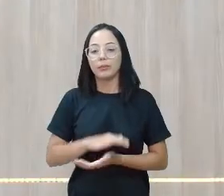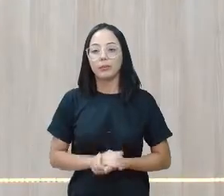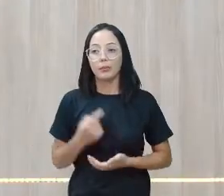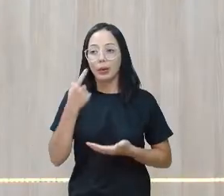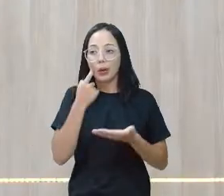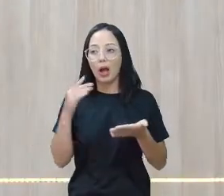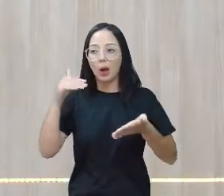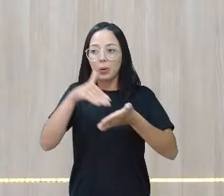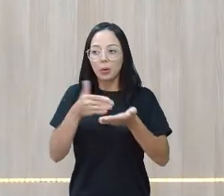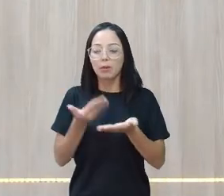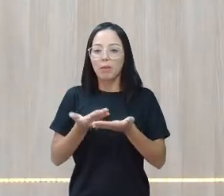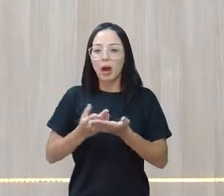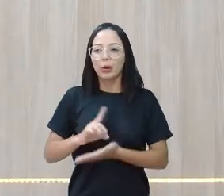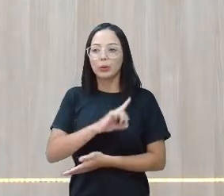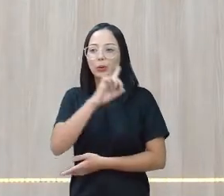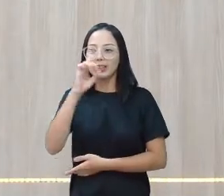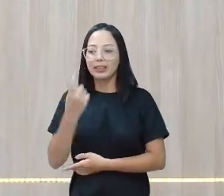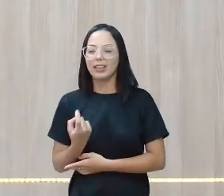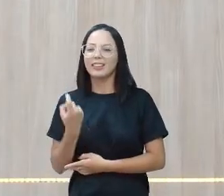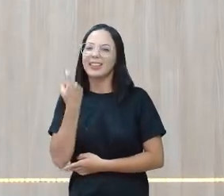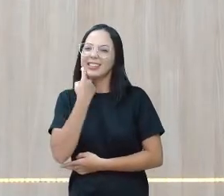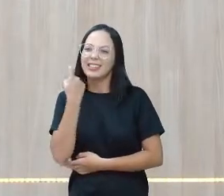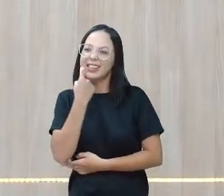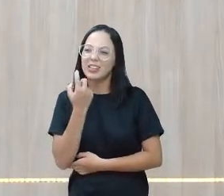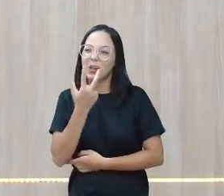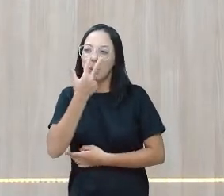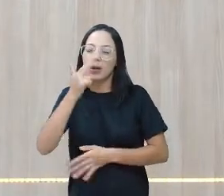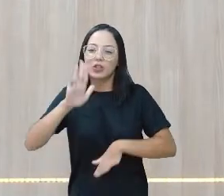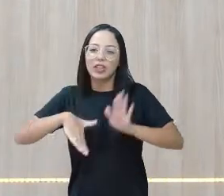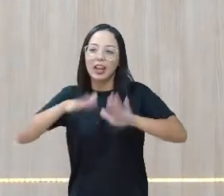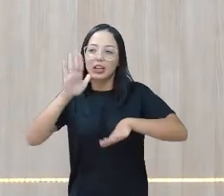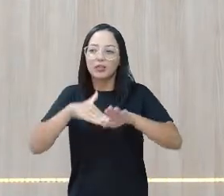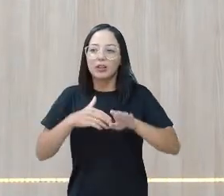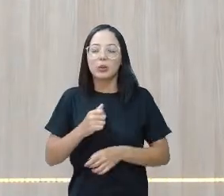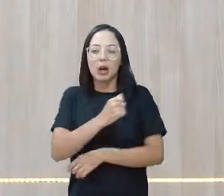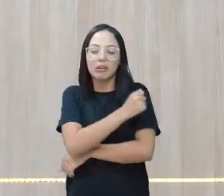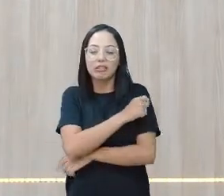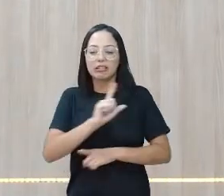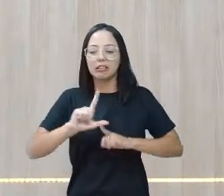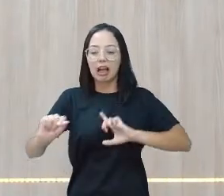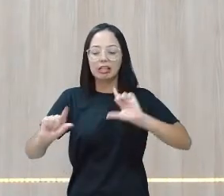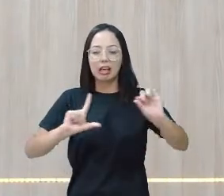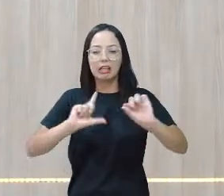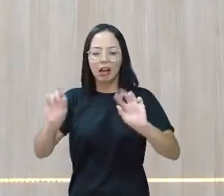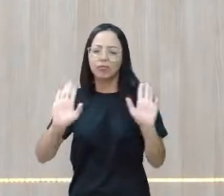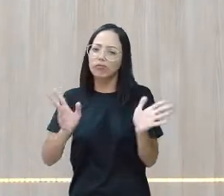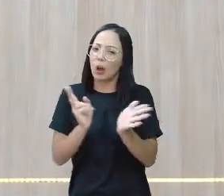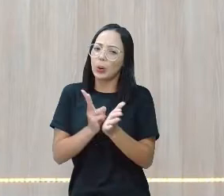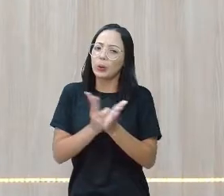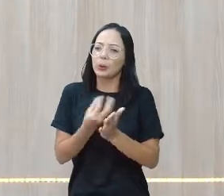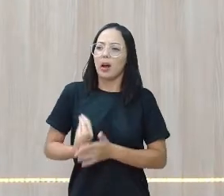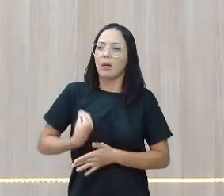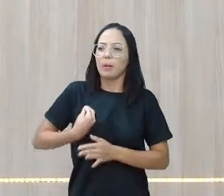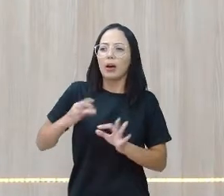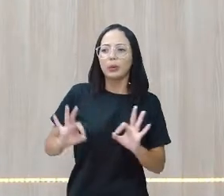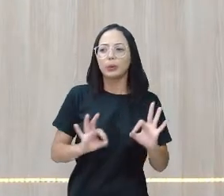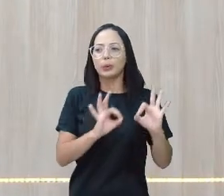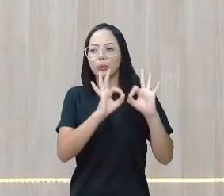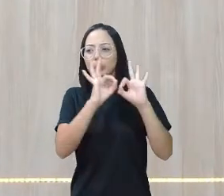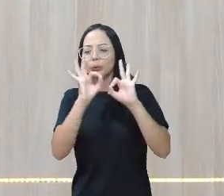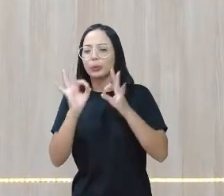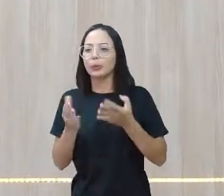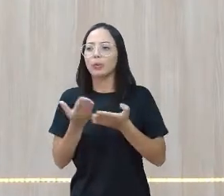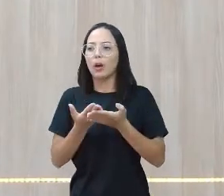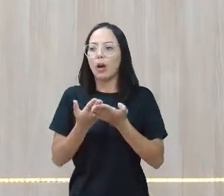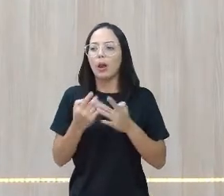do dia, né? Na sexta-feira. Eu acho que às vezes os alunos saem mais cedo. Mas não vamos fazer isso não, vamos assistir a aula. Mas de todo